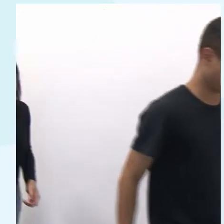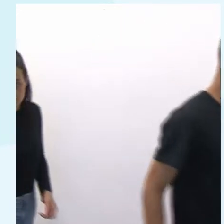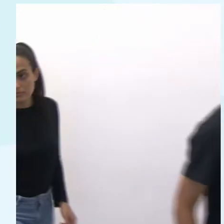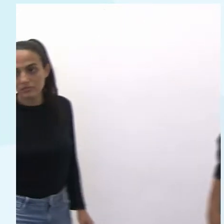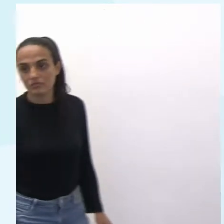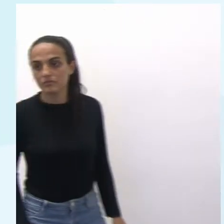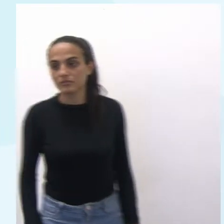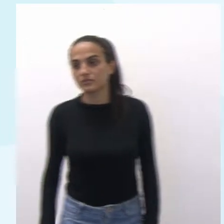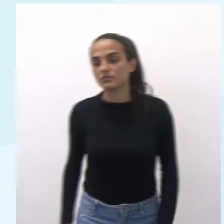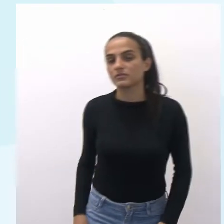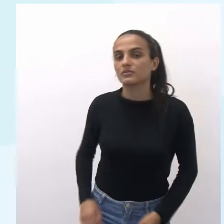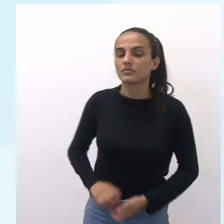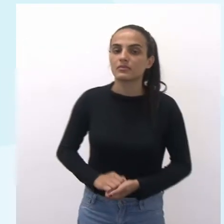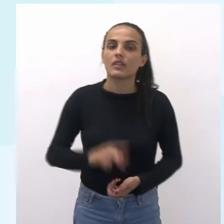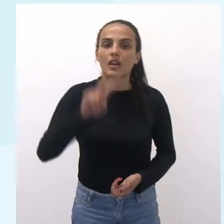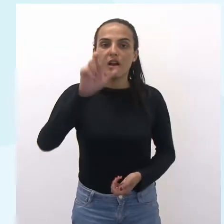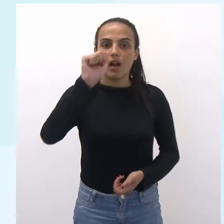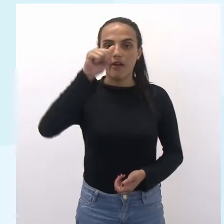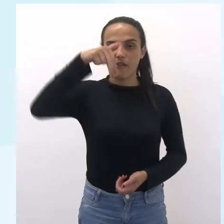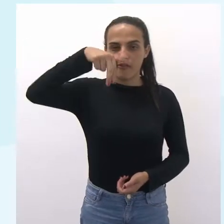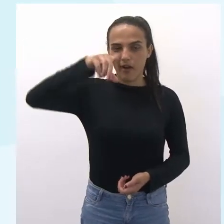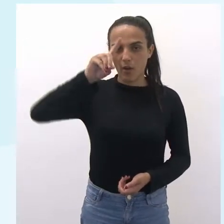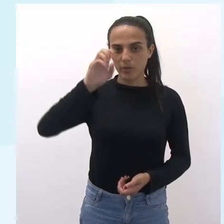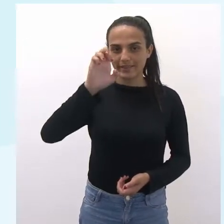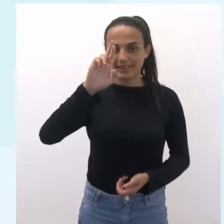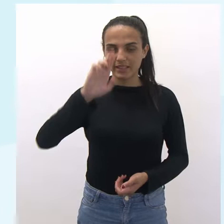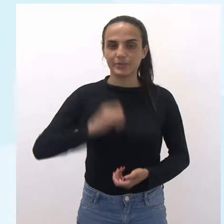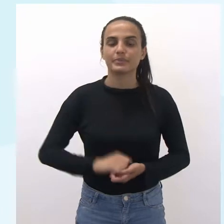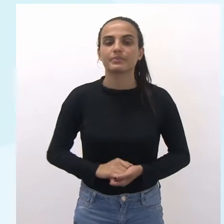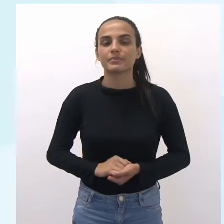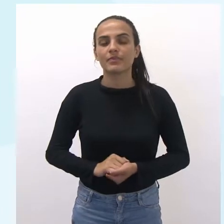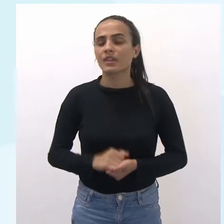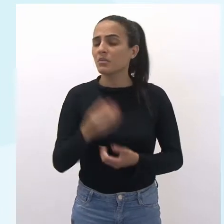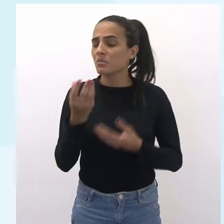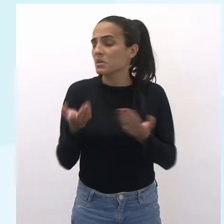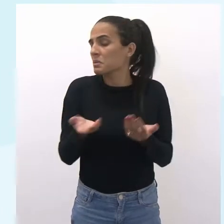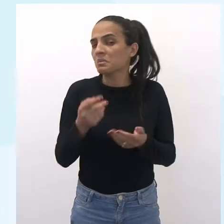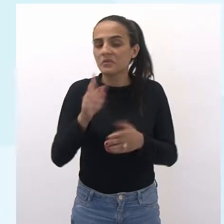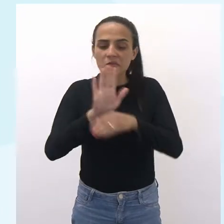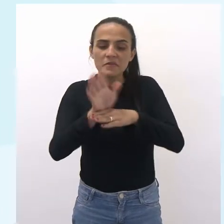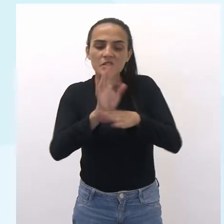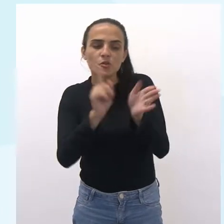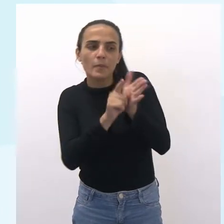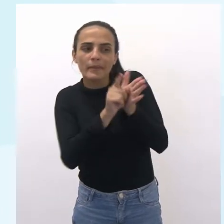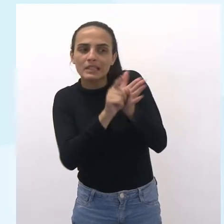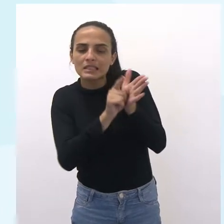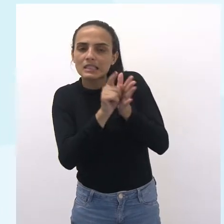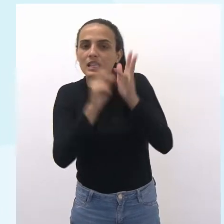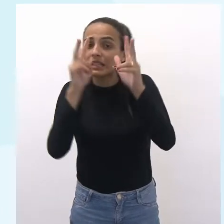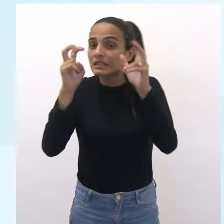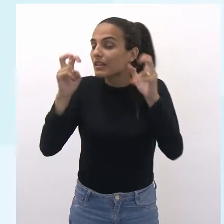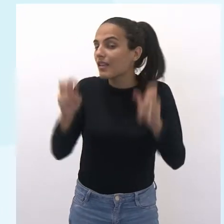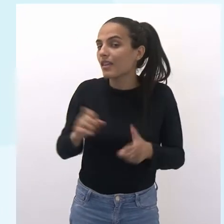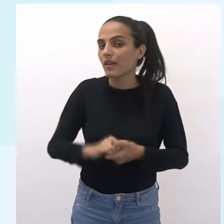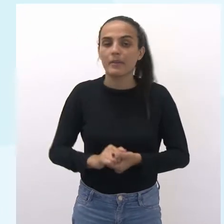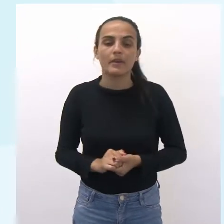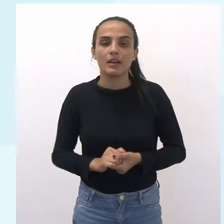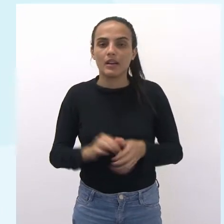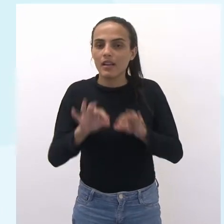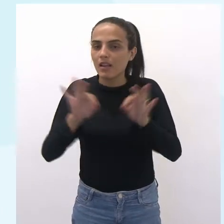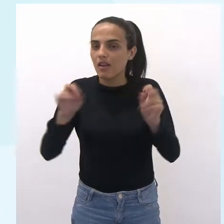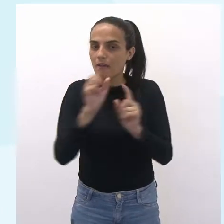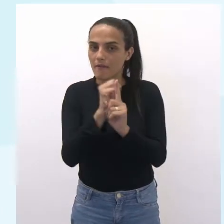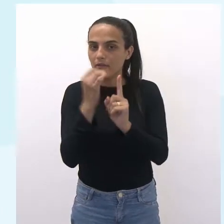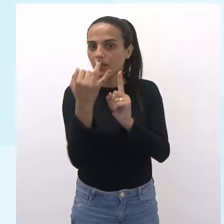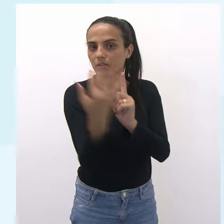por exemplo, Walter Benjamin. Então, por que não pesquisar vídeos sobre o Adorno, sobre a linha